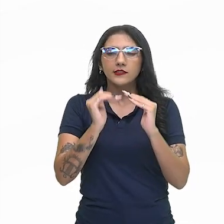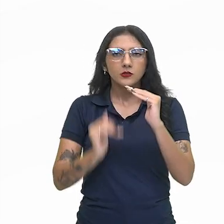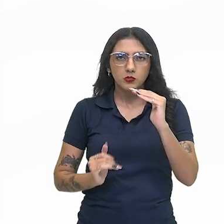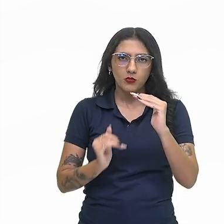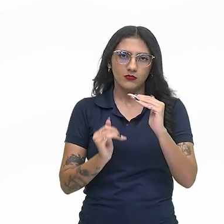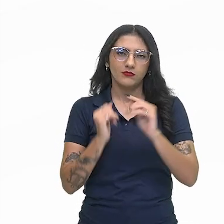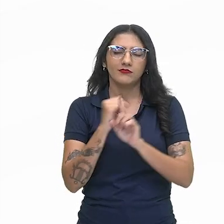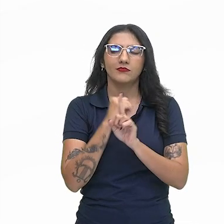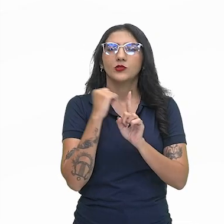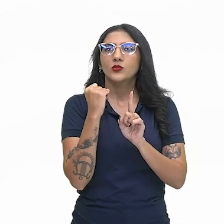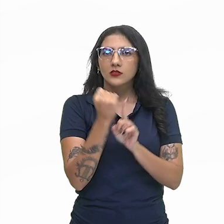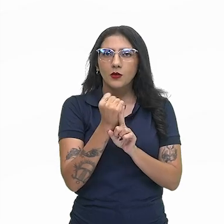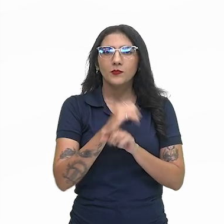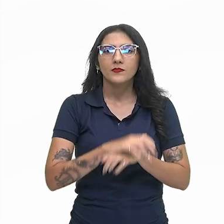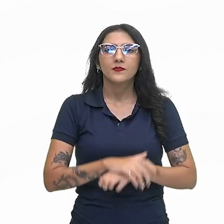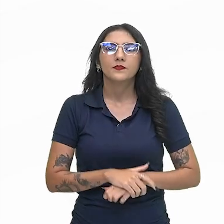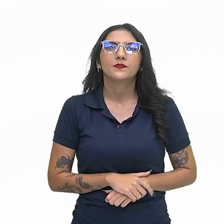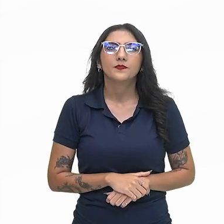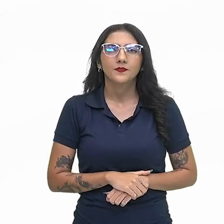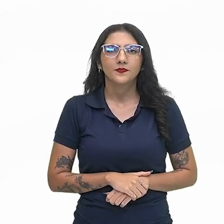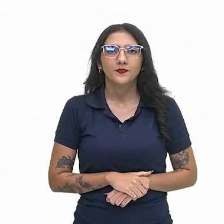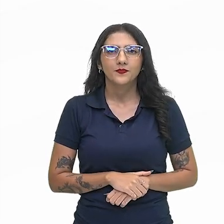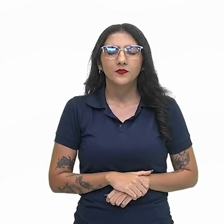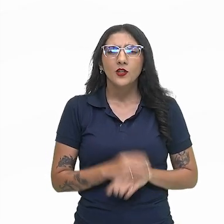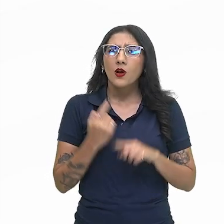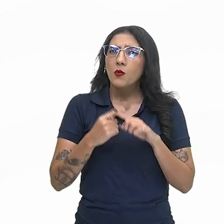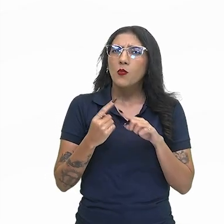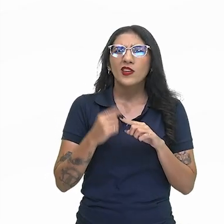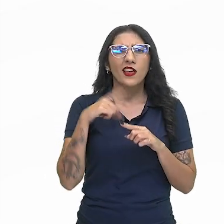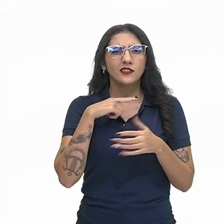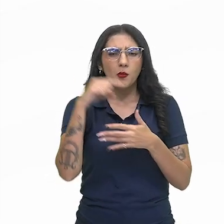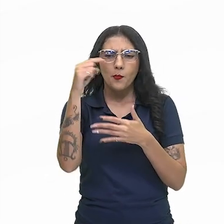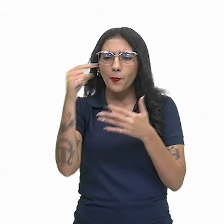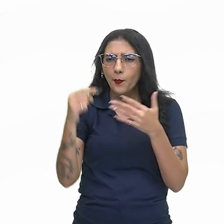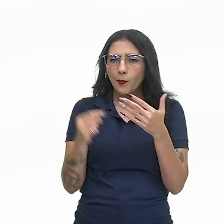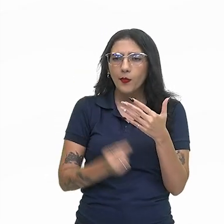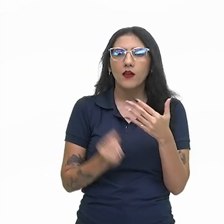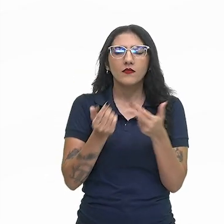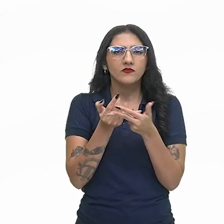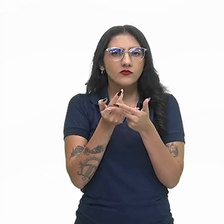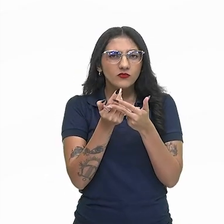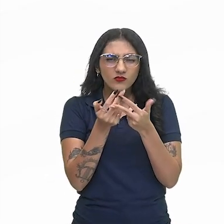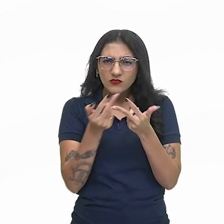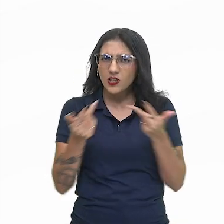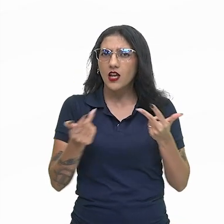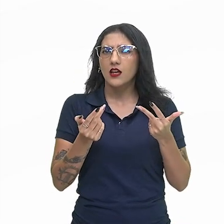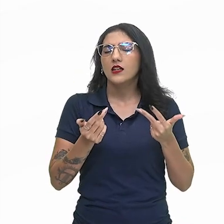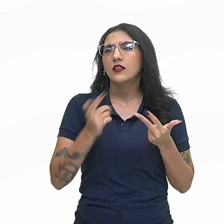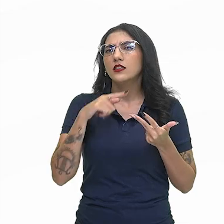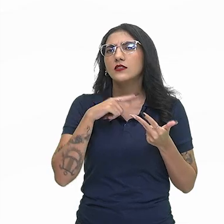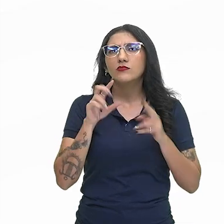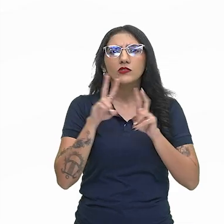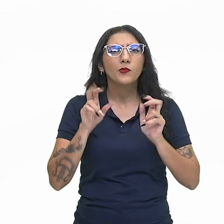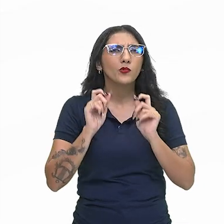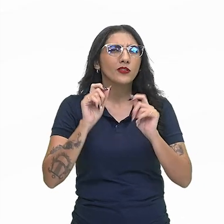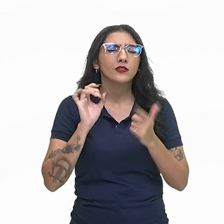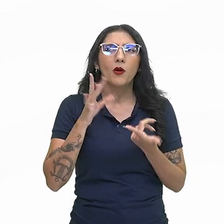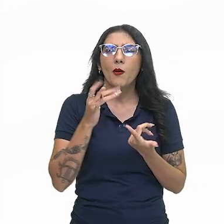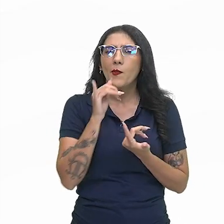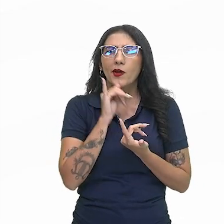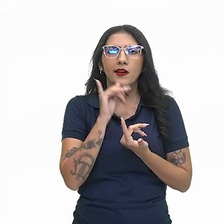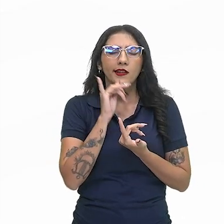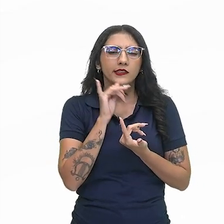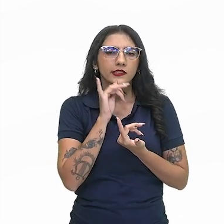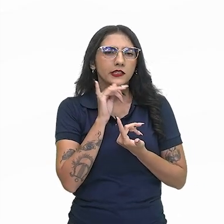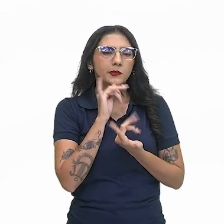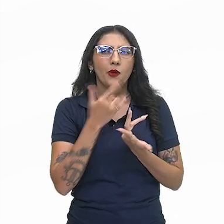sociais, né? Então, porque durante muito tempo essas questões eram tidas como questões do destino, como